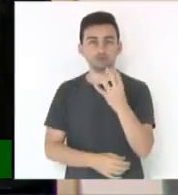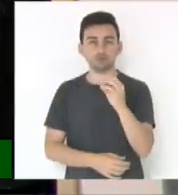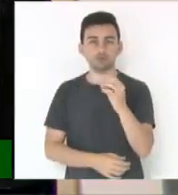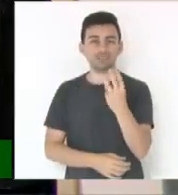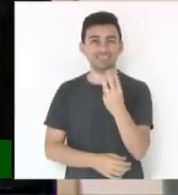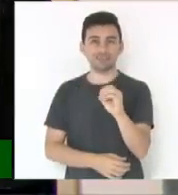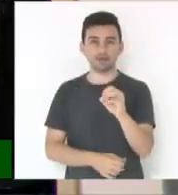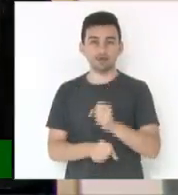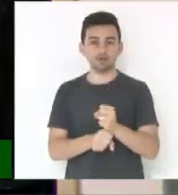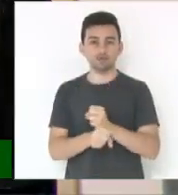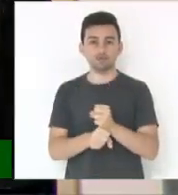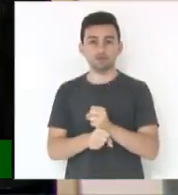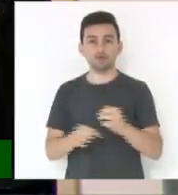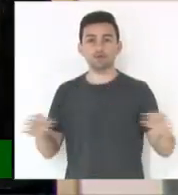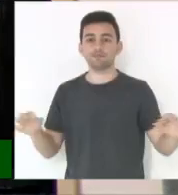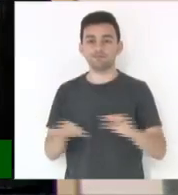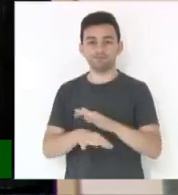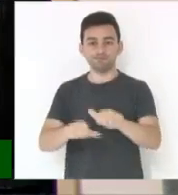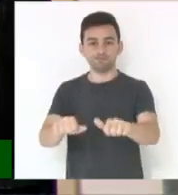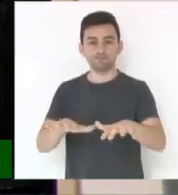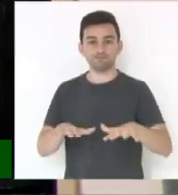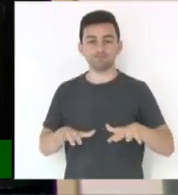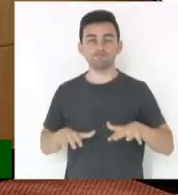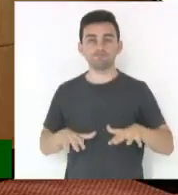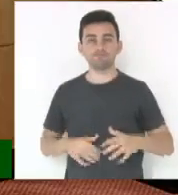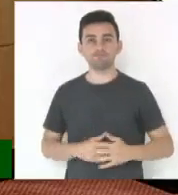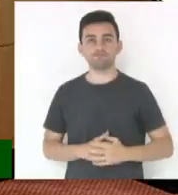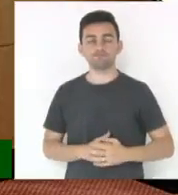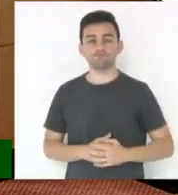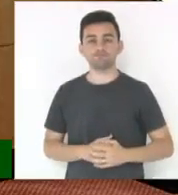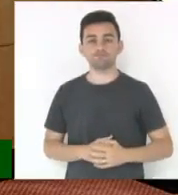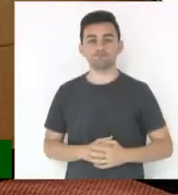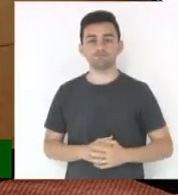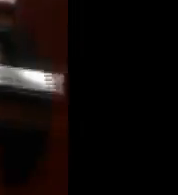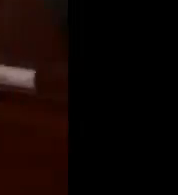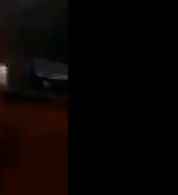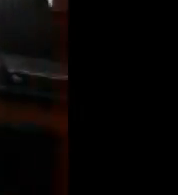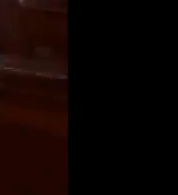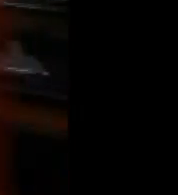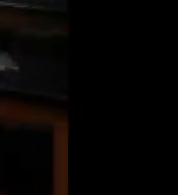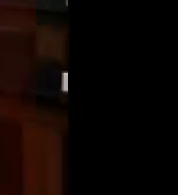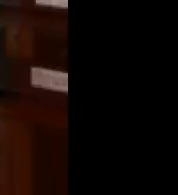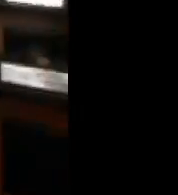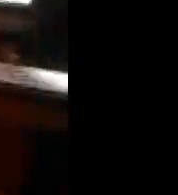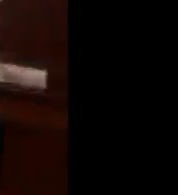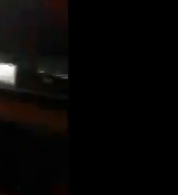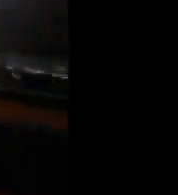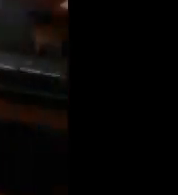Está encerrada a sessão.